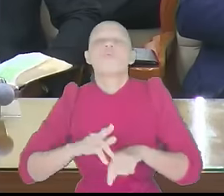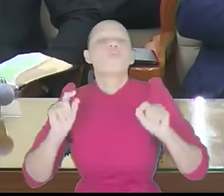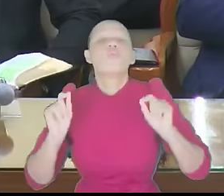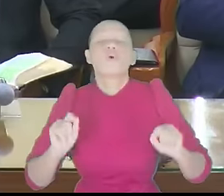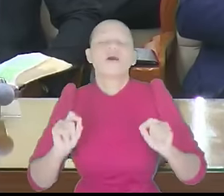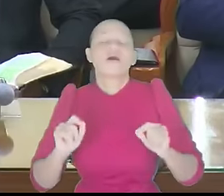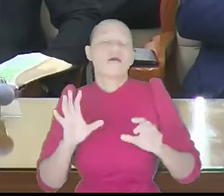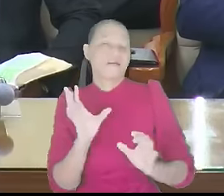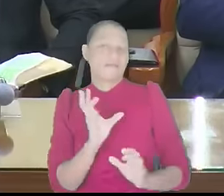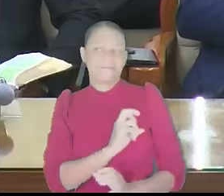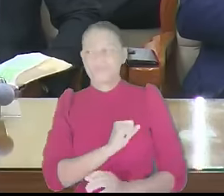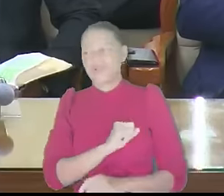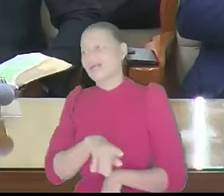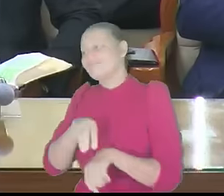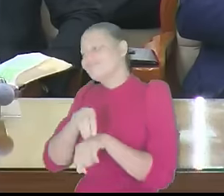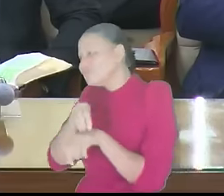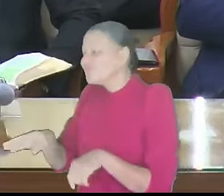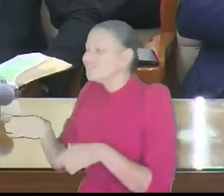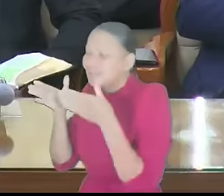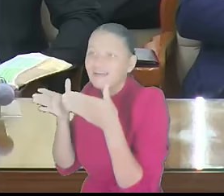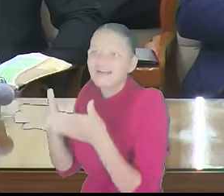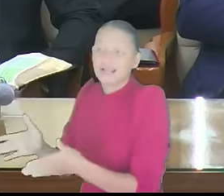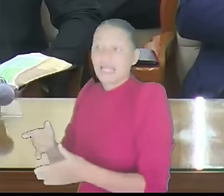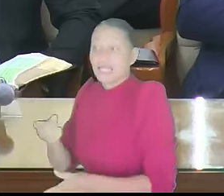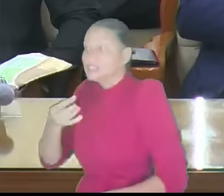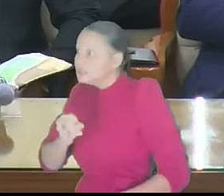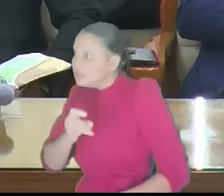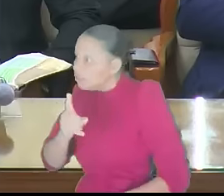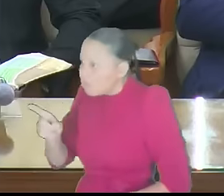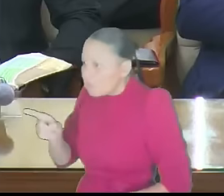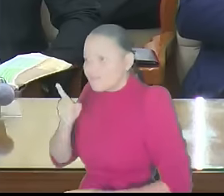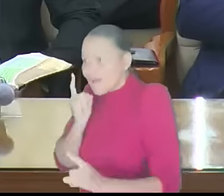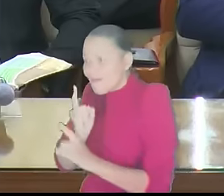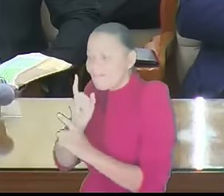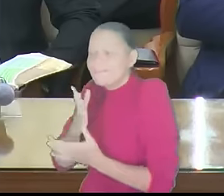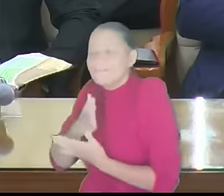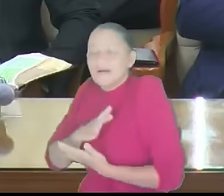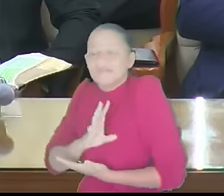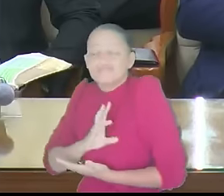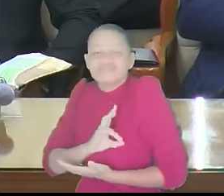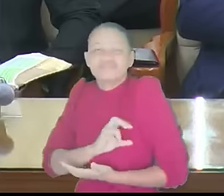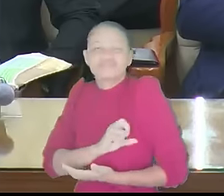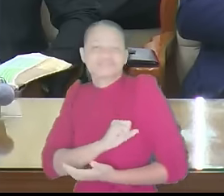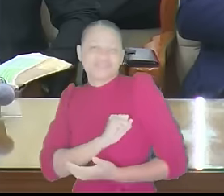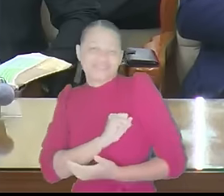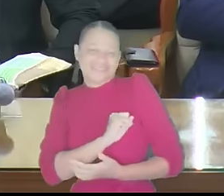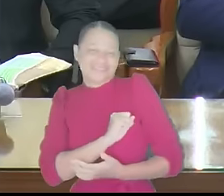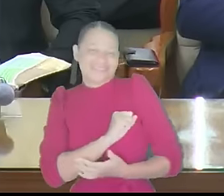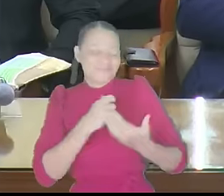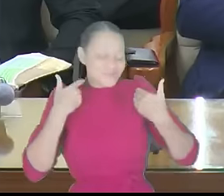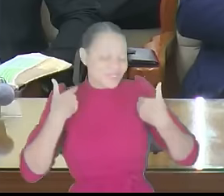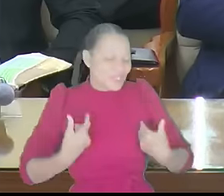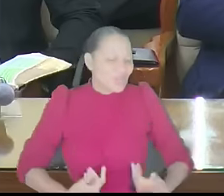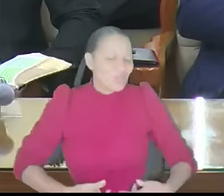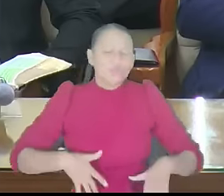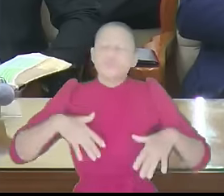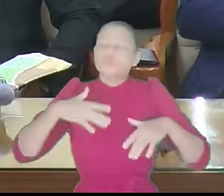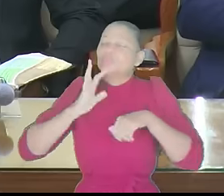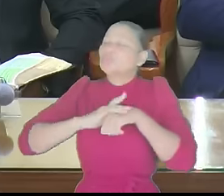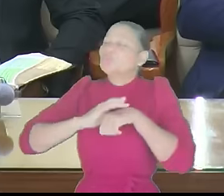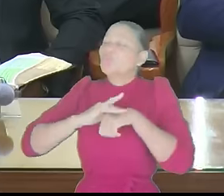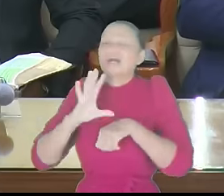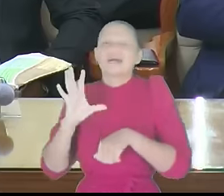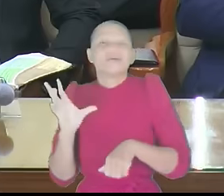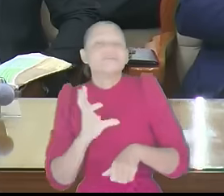amor. Diga para ele, se vocês acharem o meu amado, digam para ele que eu estou enferma de amor. Em outras